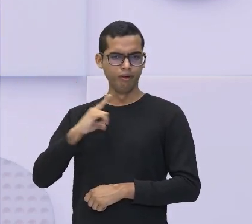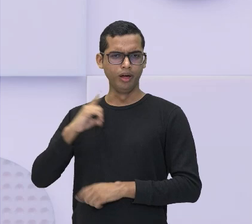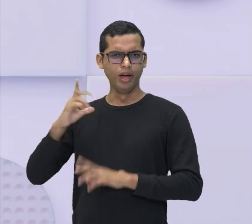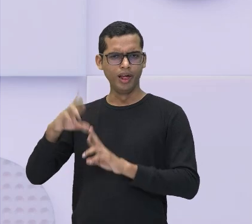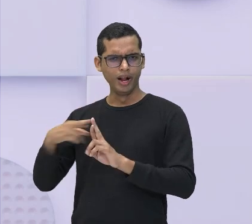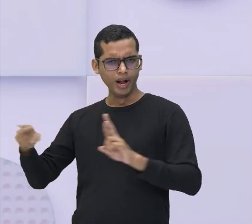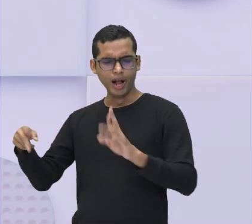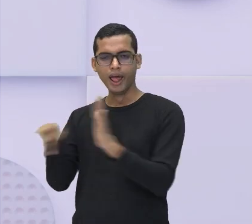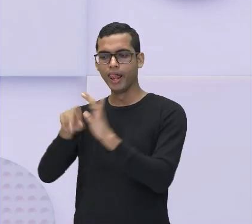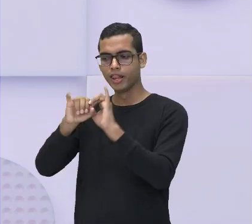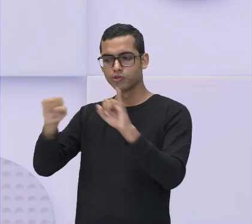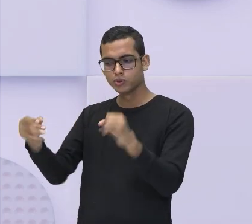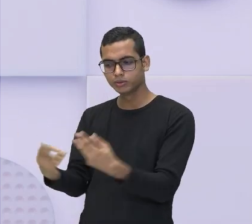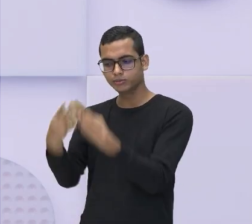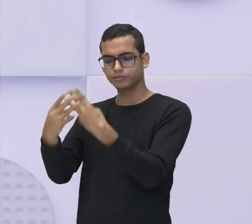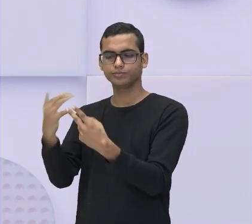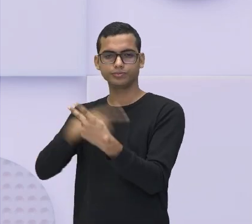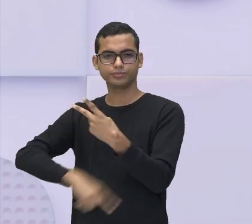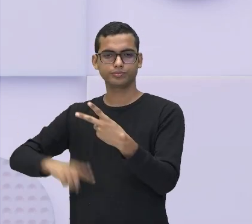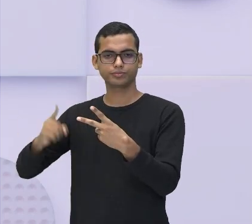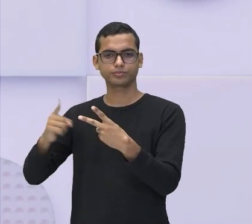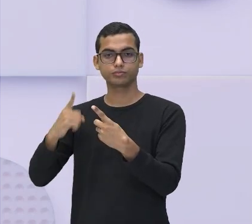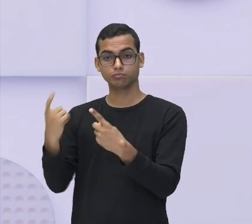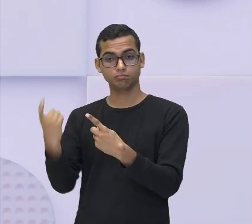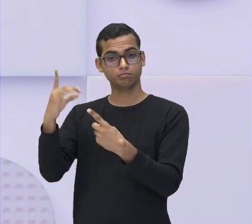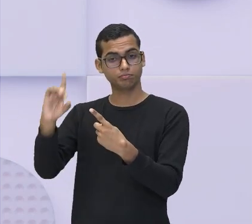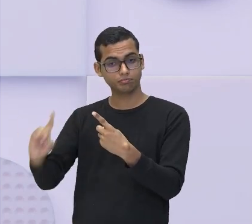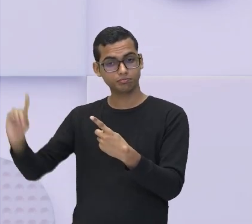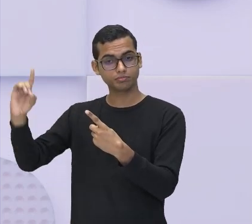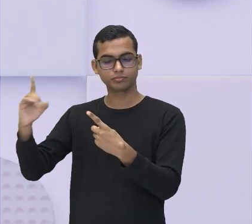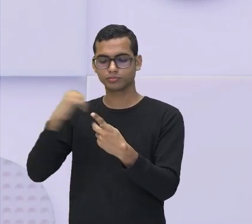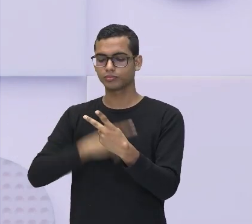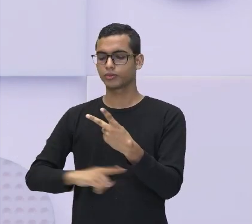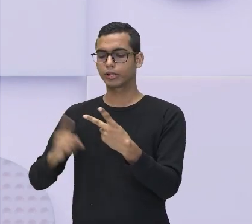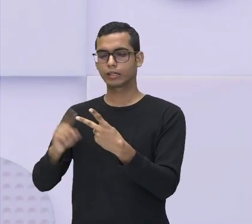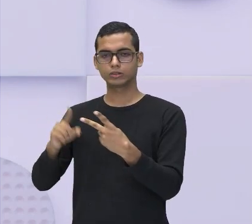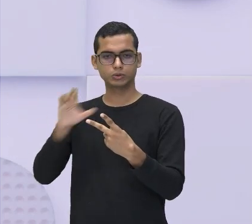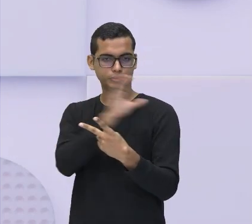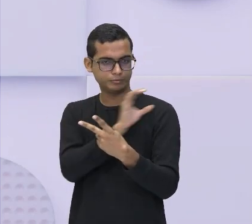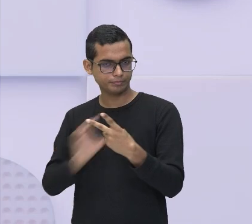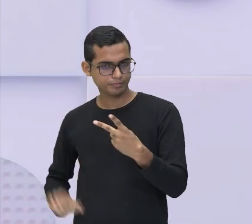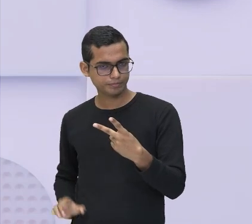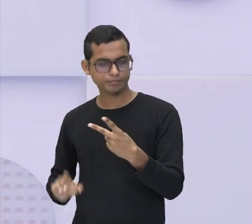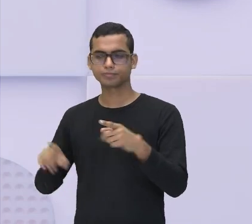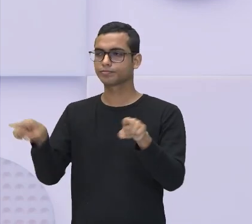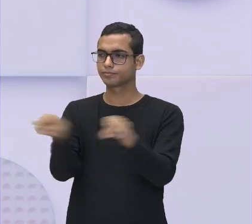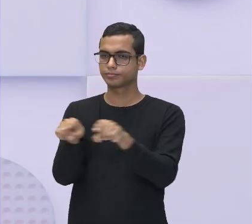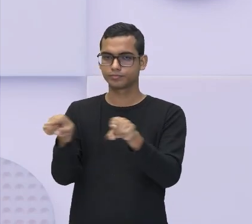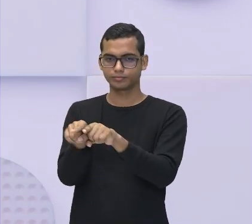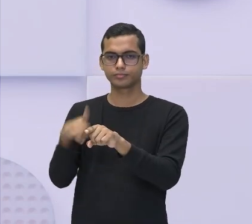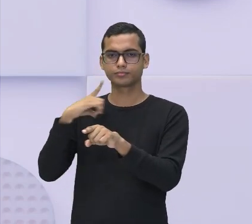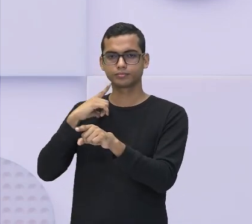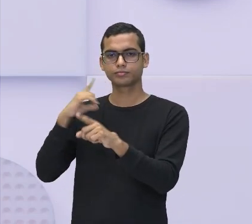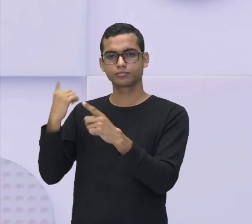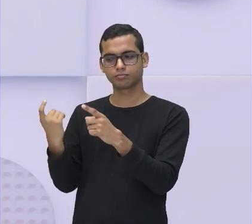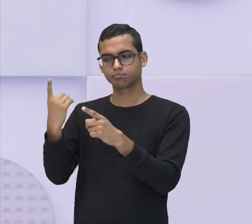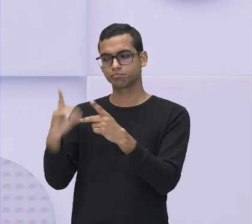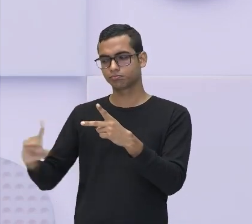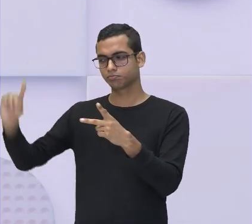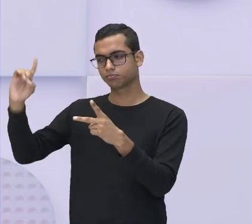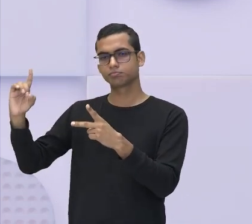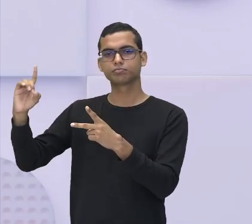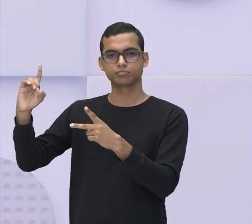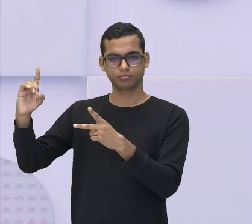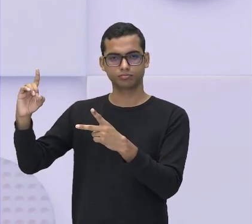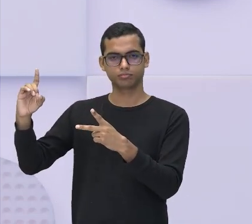o judaísmo, que cultua somente um único Deus, o cristianismo, que também cultua o único Deus,